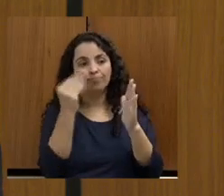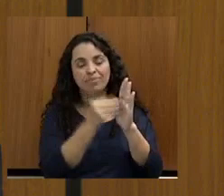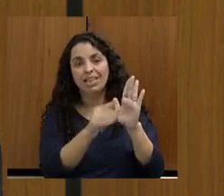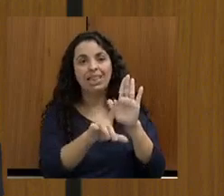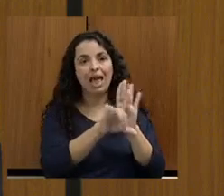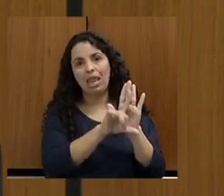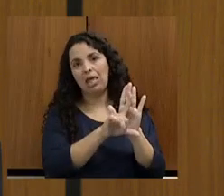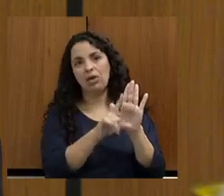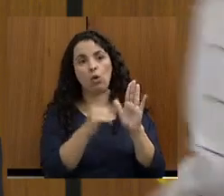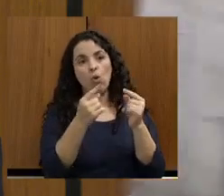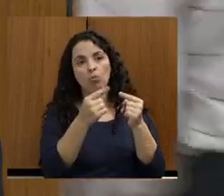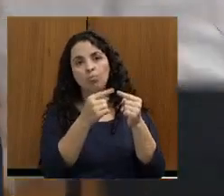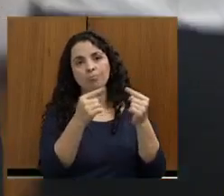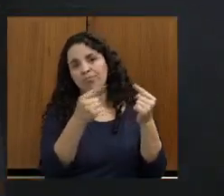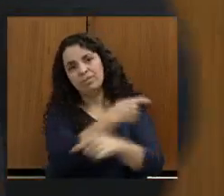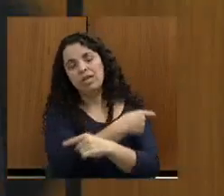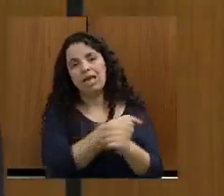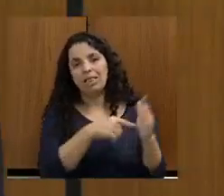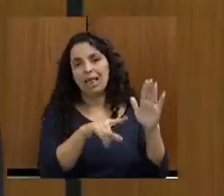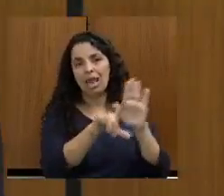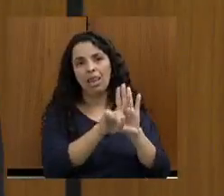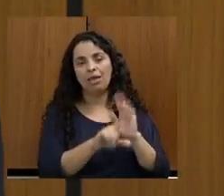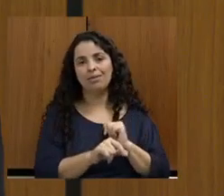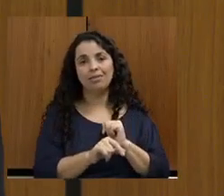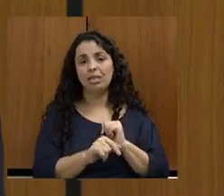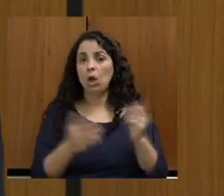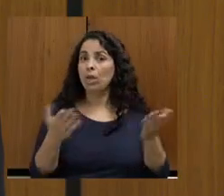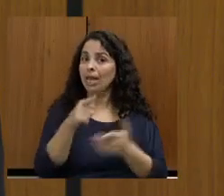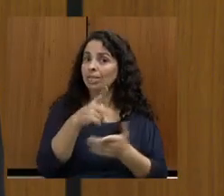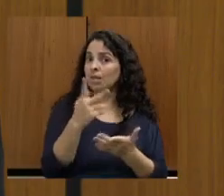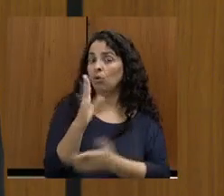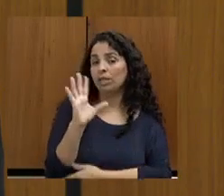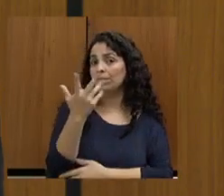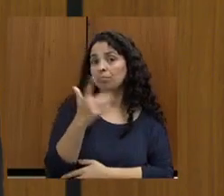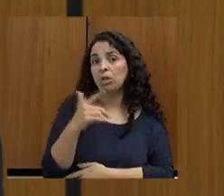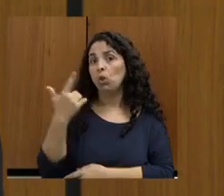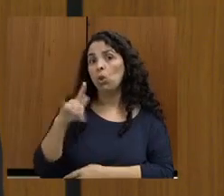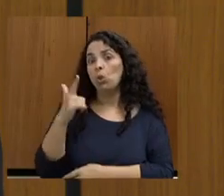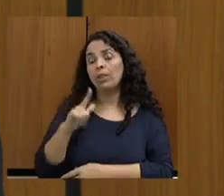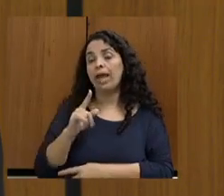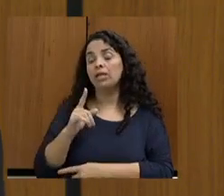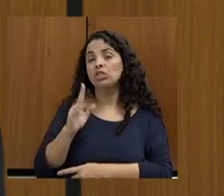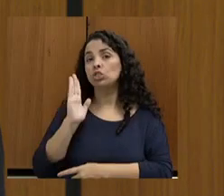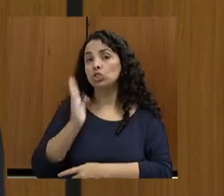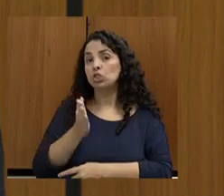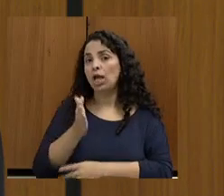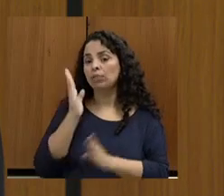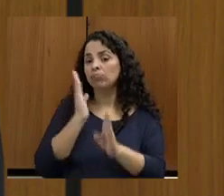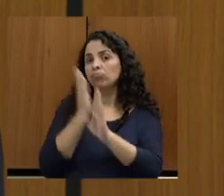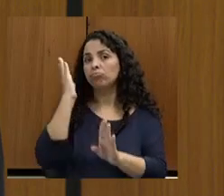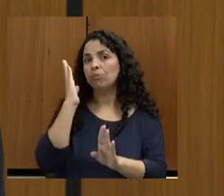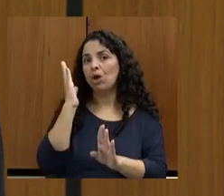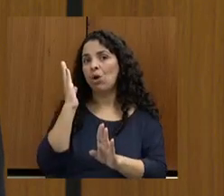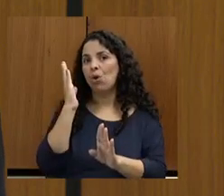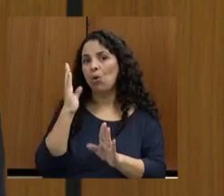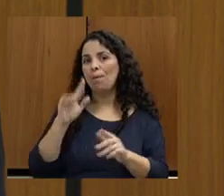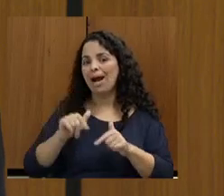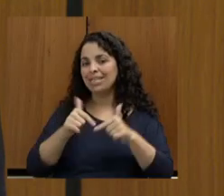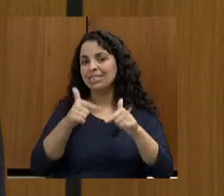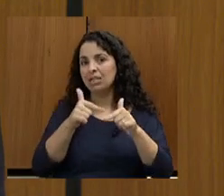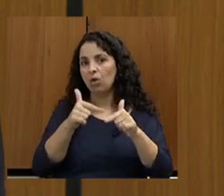de ato ilícito nesse caso, não há prática de ato ilícito definida nesse caso. A escola